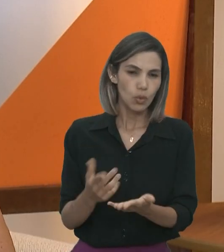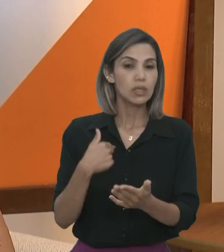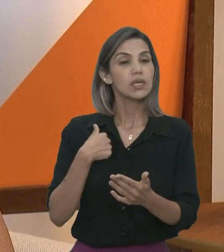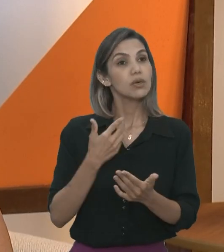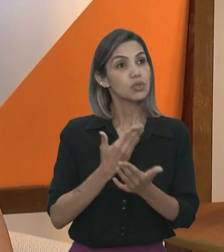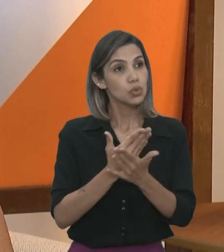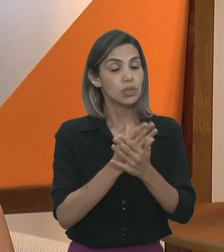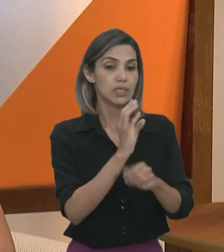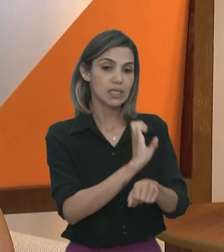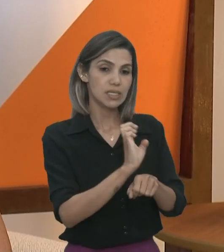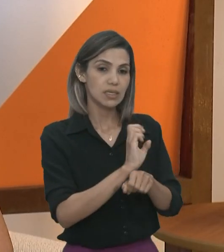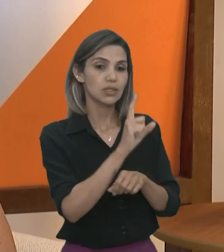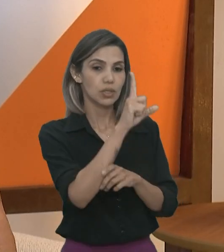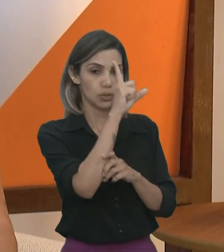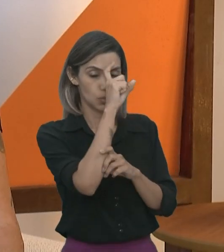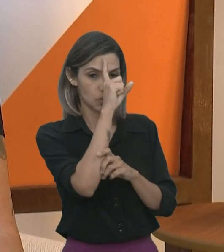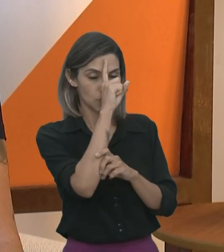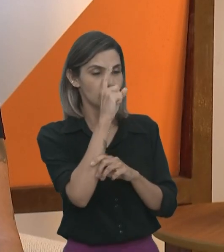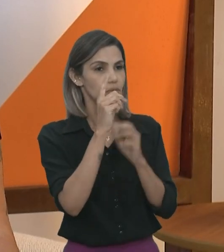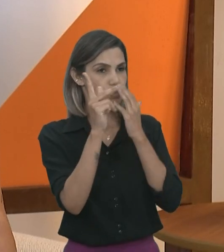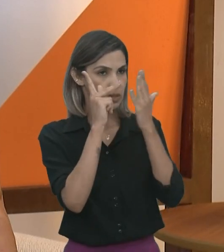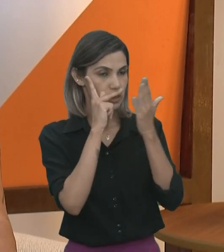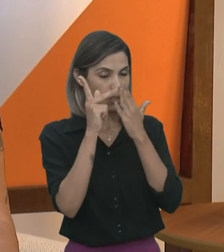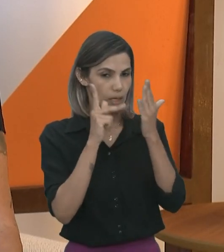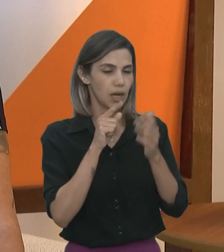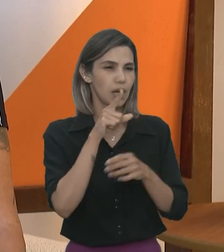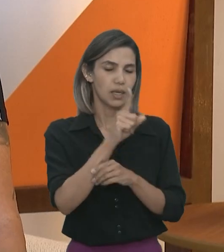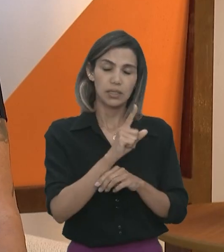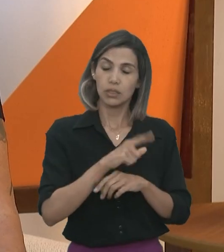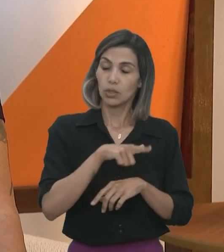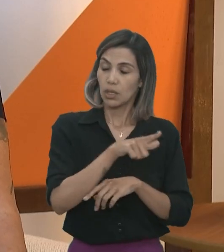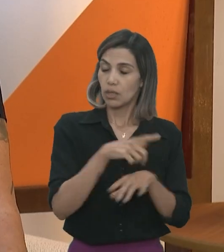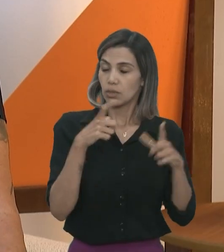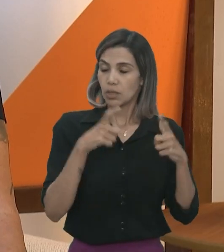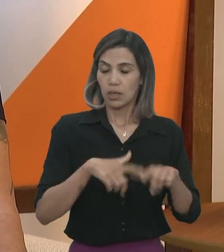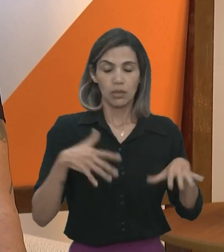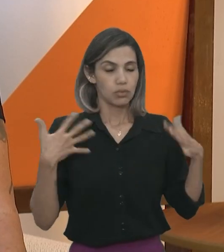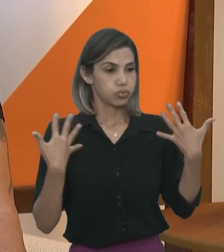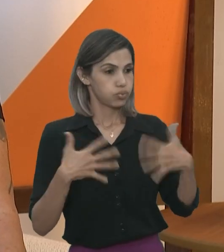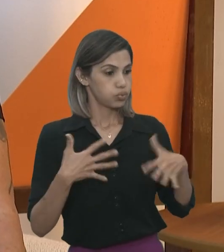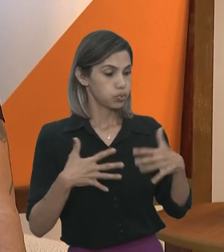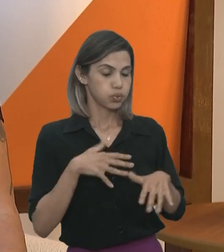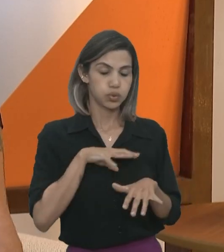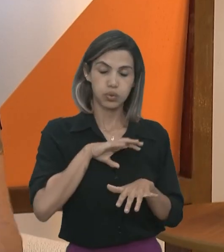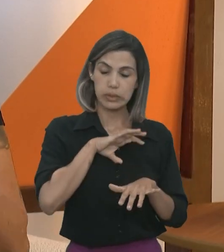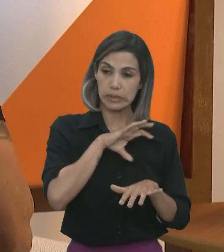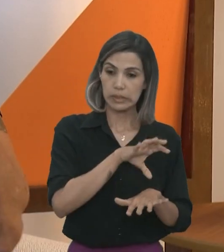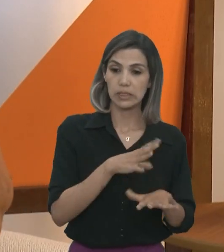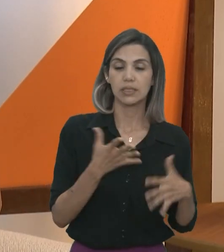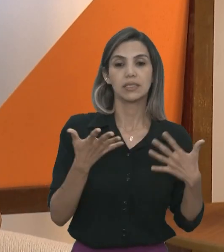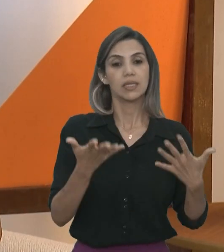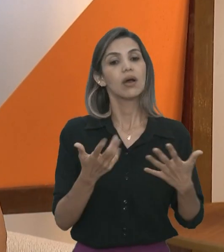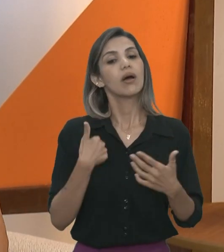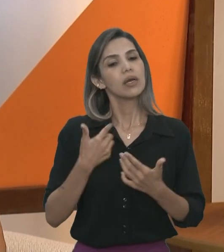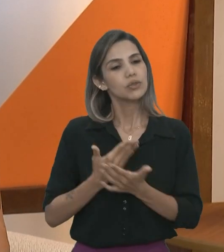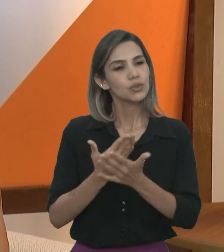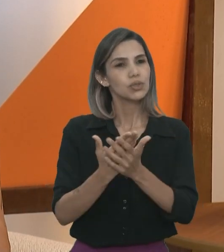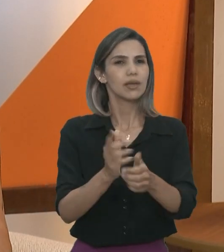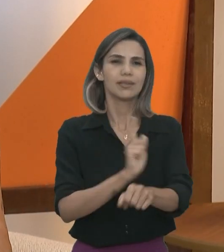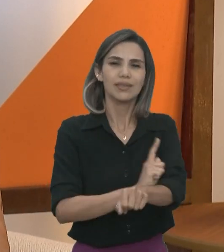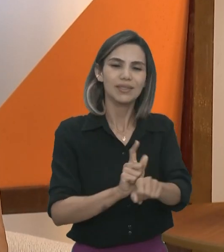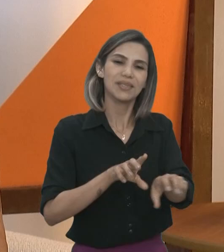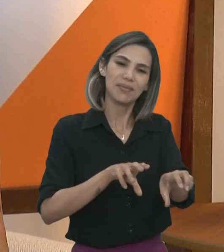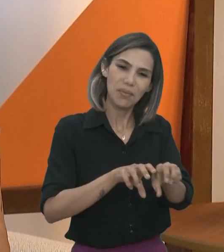hospital psiquiátrico Adalto Botelho, que era um lugar terrível, né? Então, isso, na graduação mesmo, eu fiz um trabalho